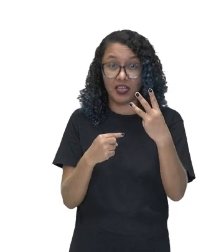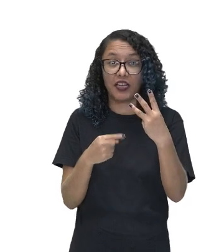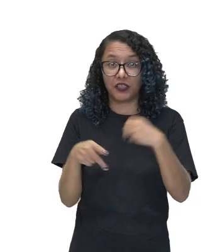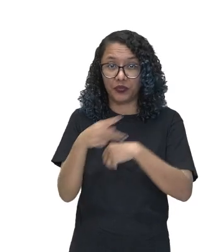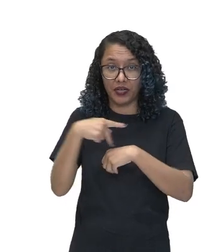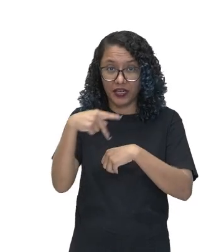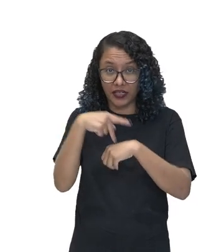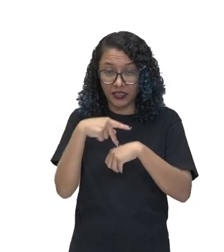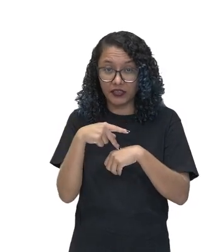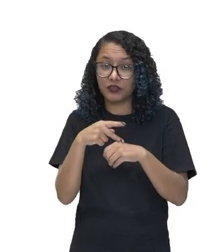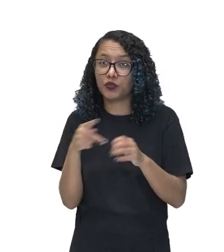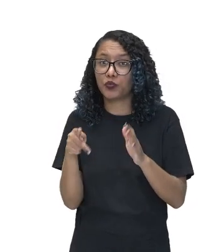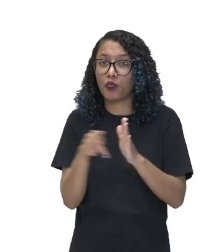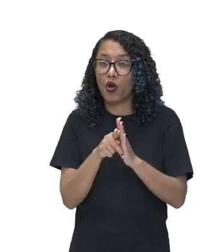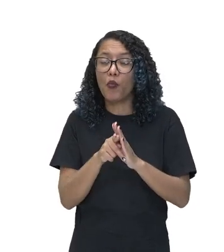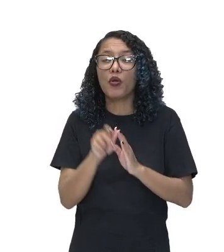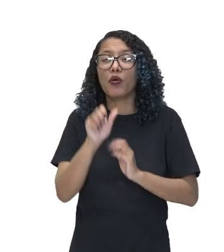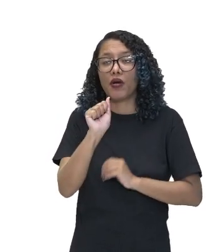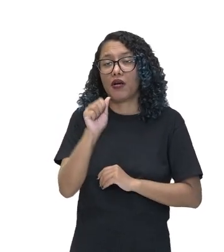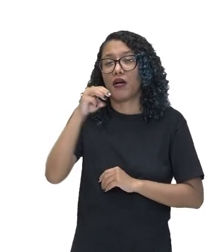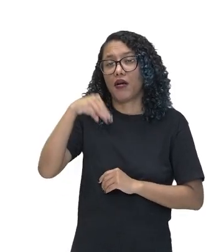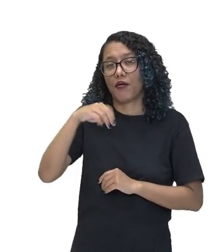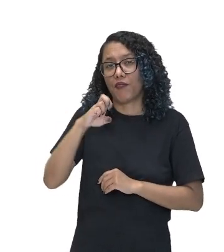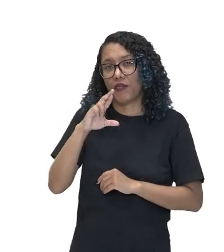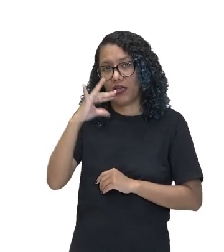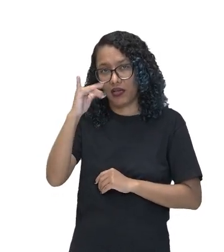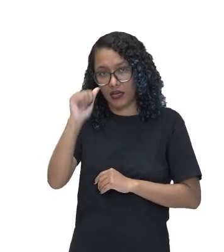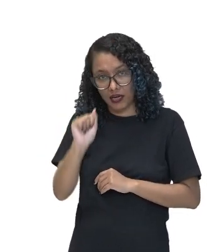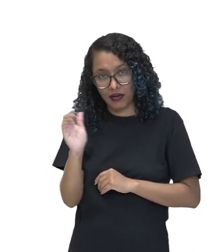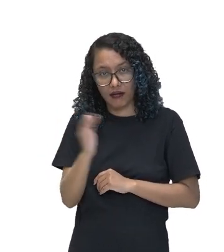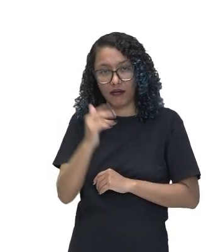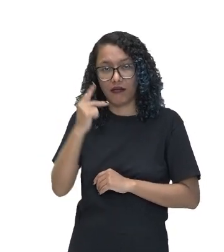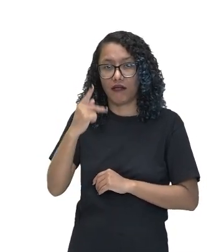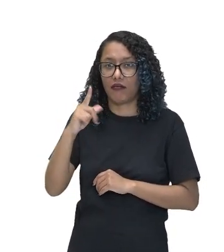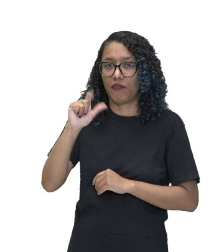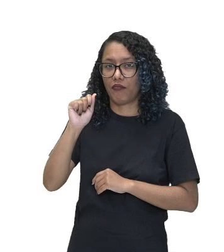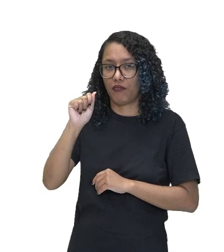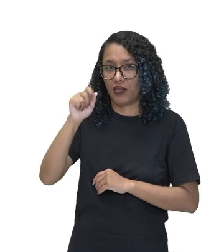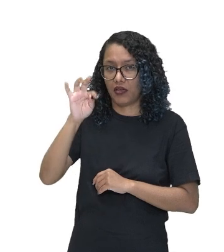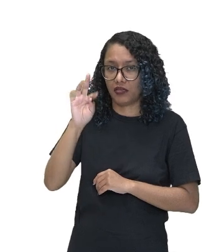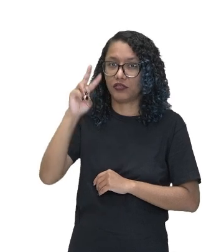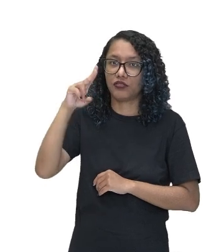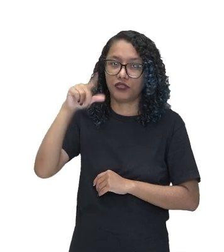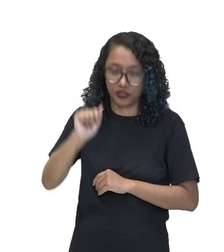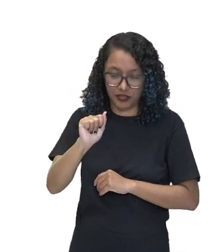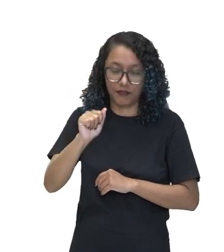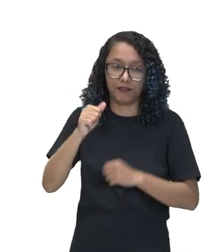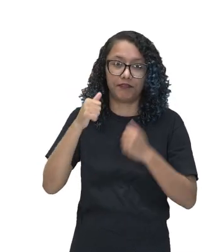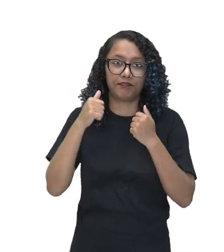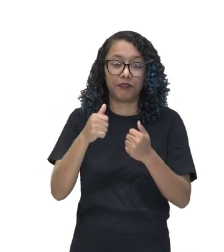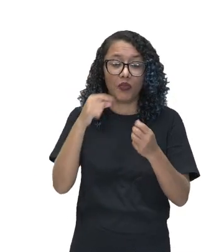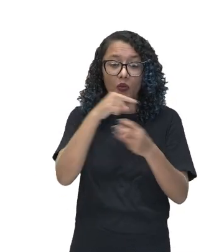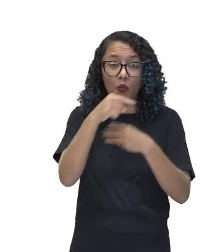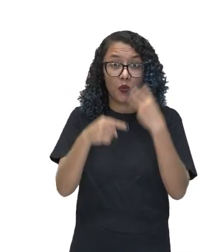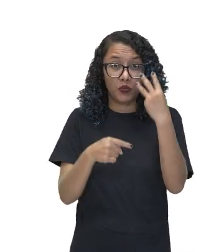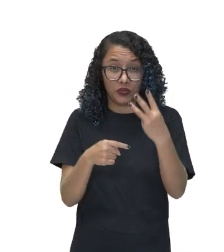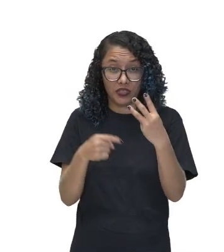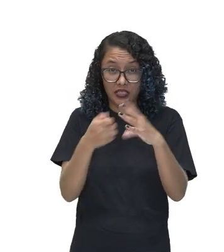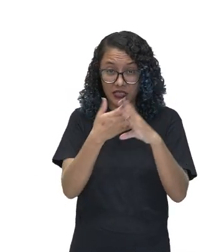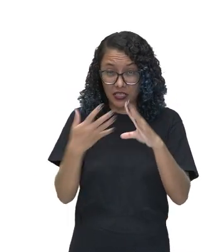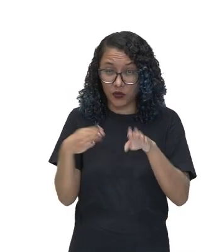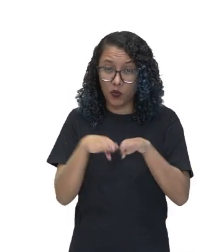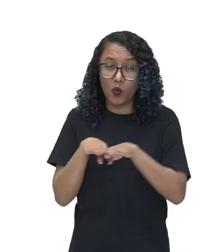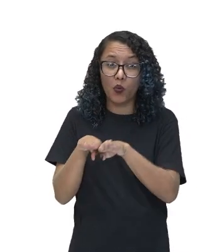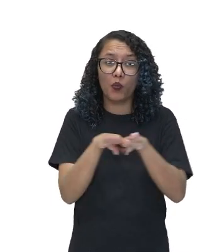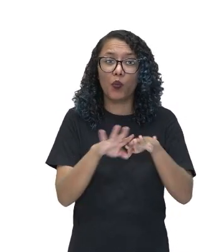aí constituintes da América Latina. Então, esses países, eles têm como característica em